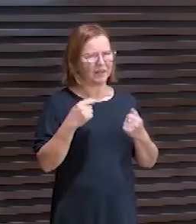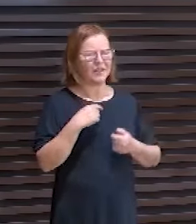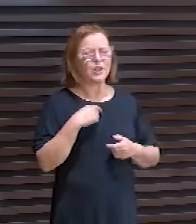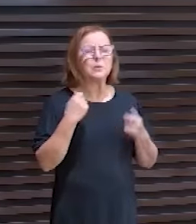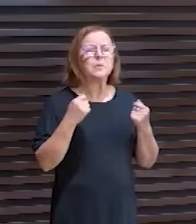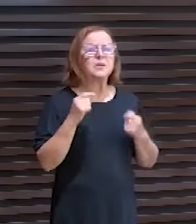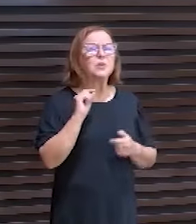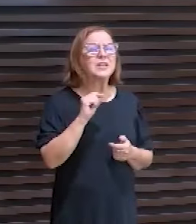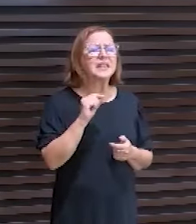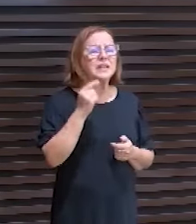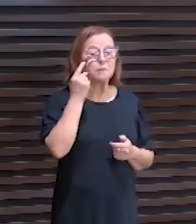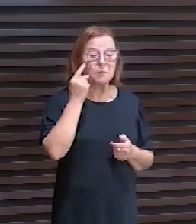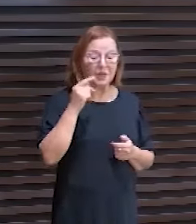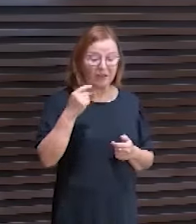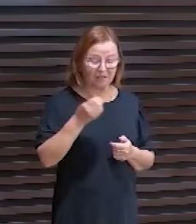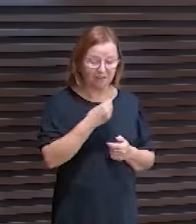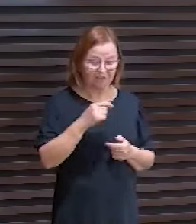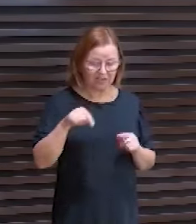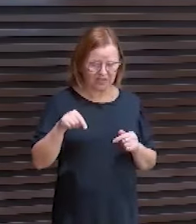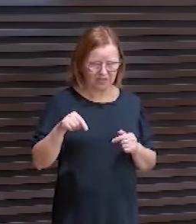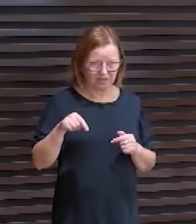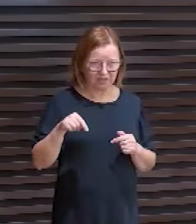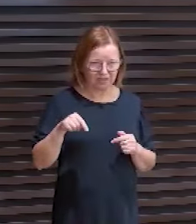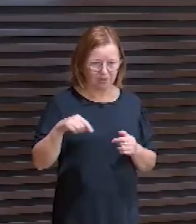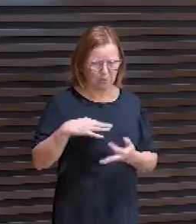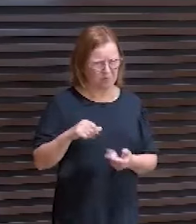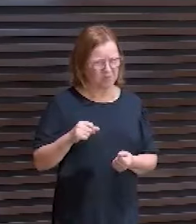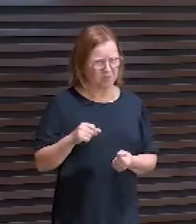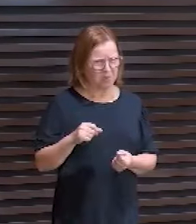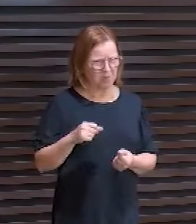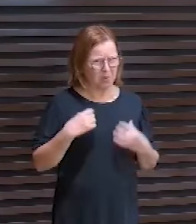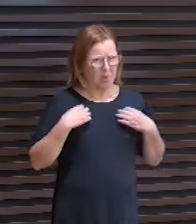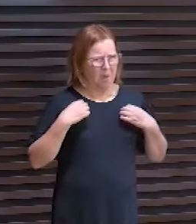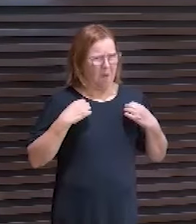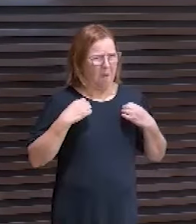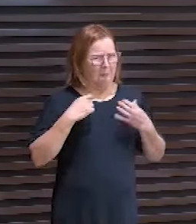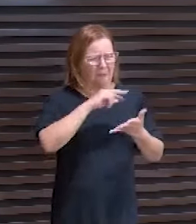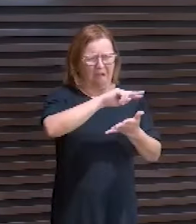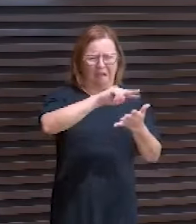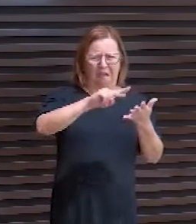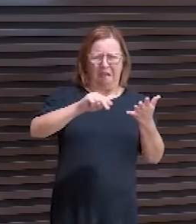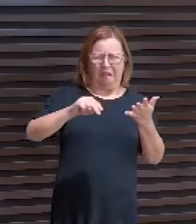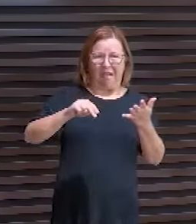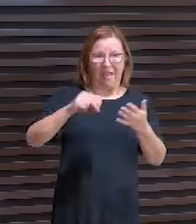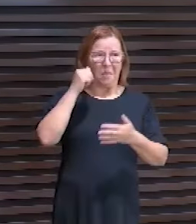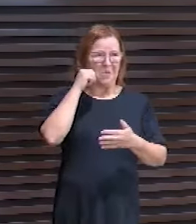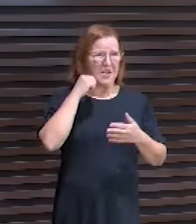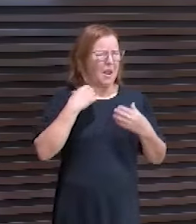neste mundo muitas roupas mulheres muitas